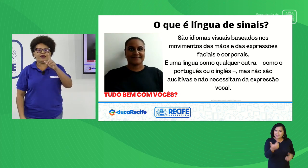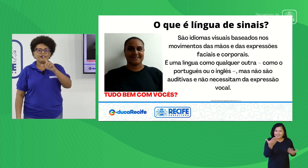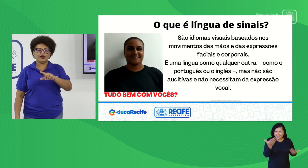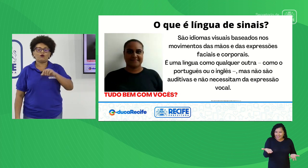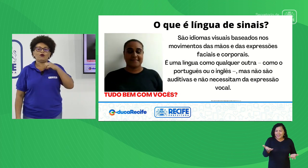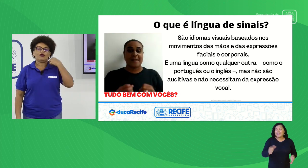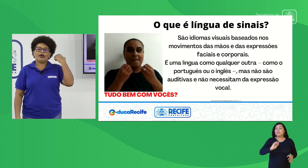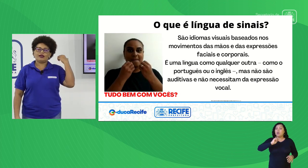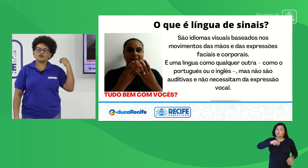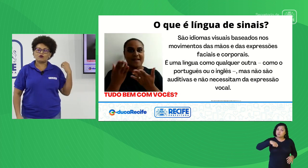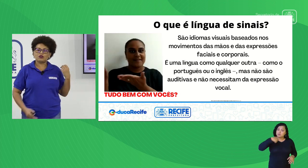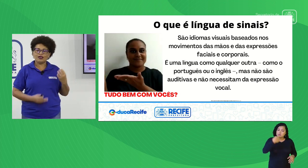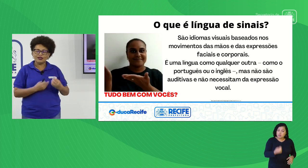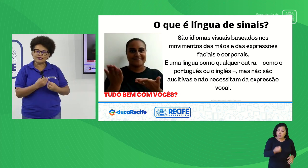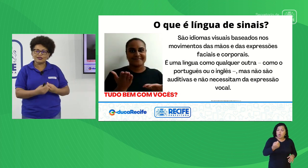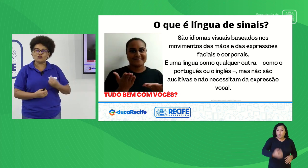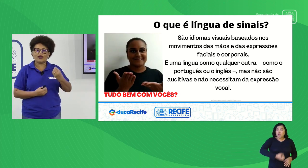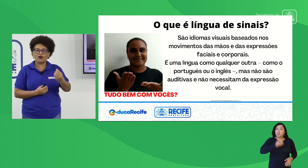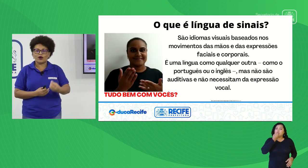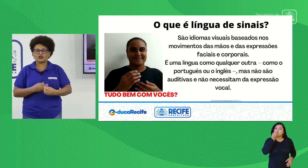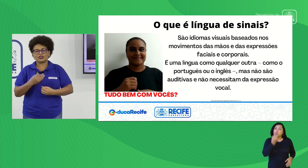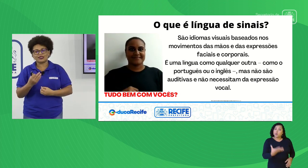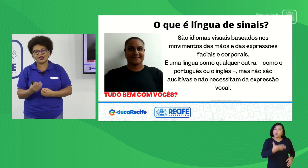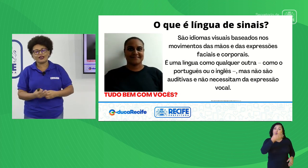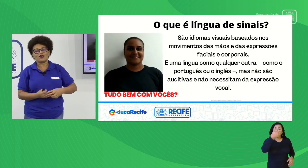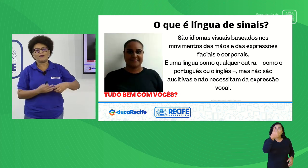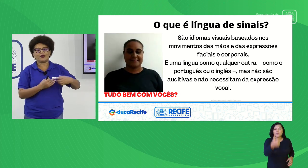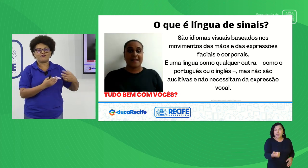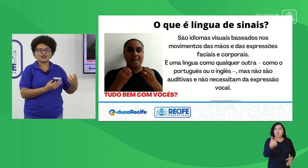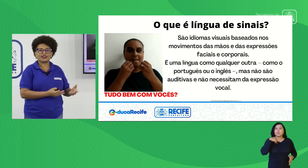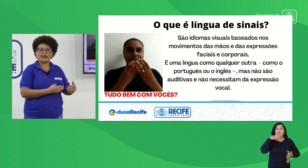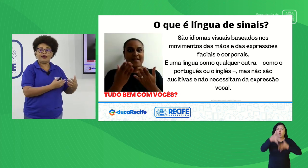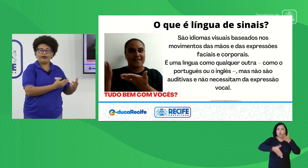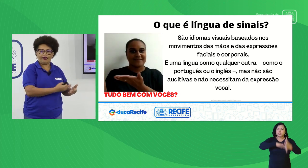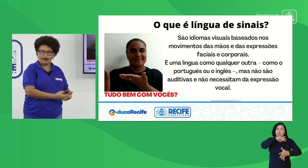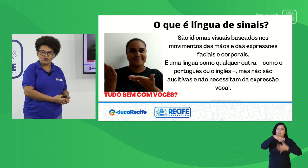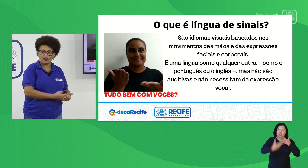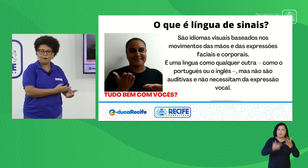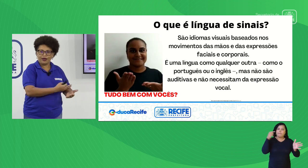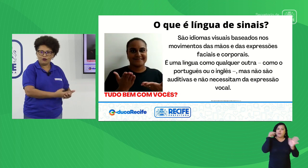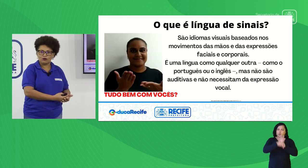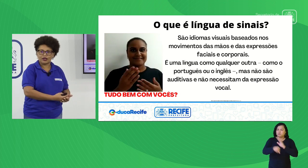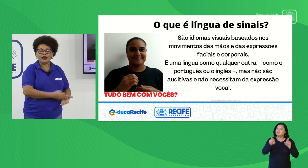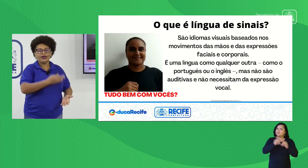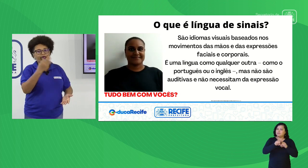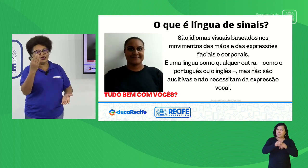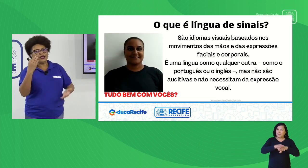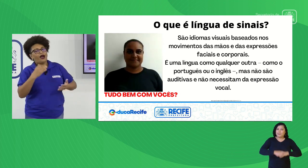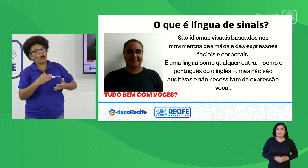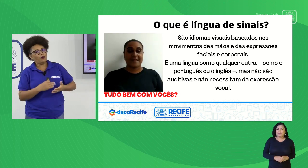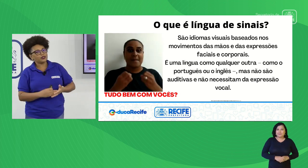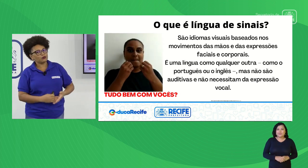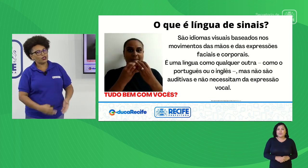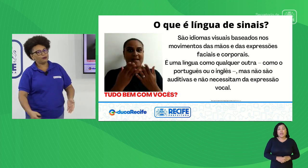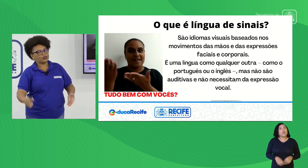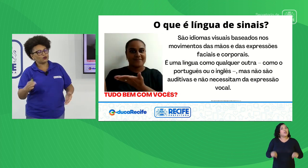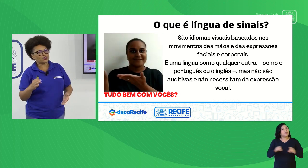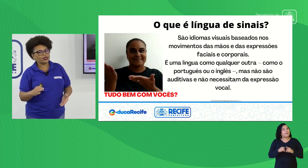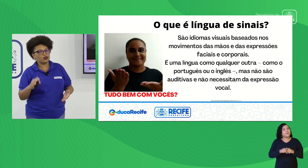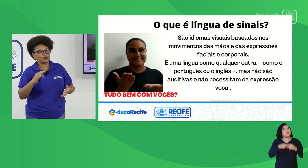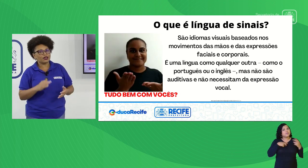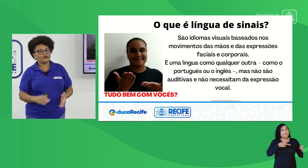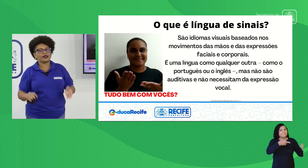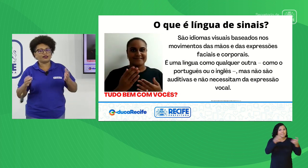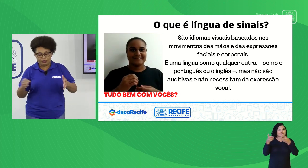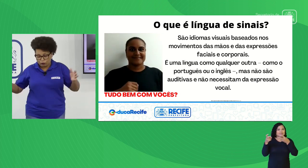é? Então, ela está utilizando a linguagem de sinais para fazer esta pergunta. E, ao mesmo tempo, se